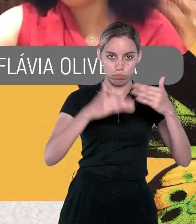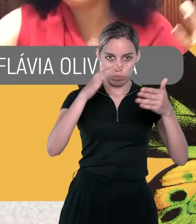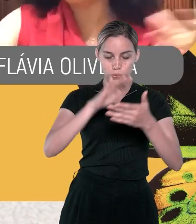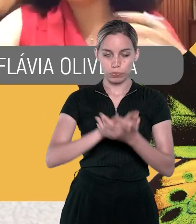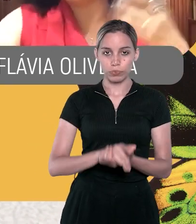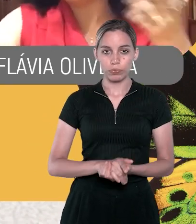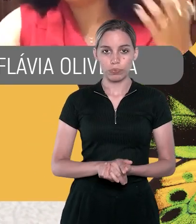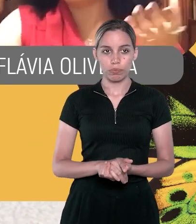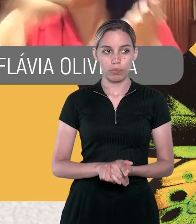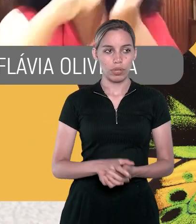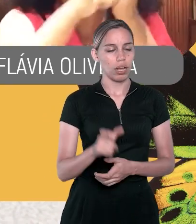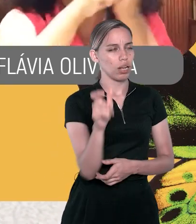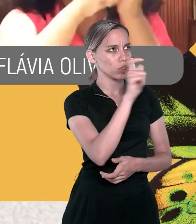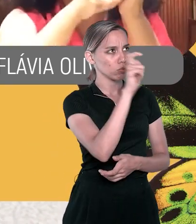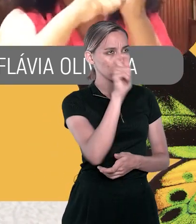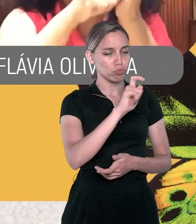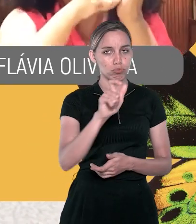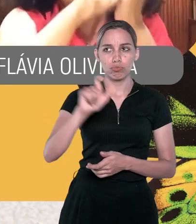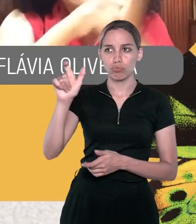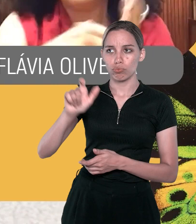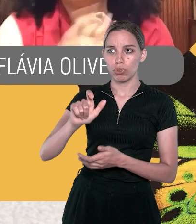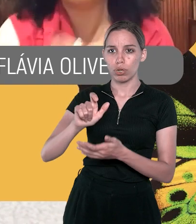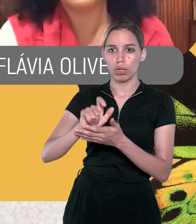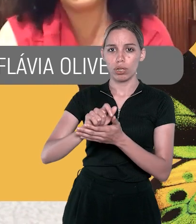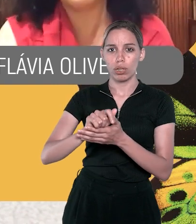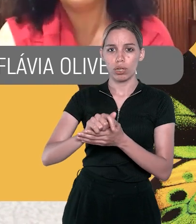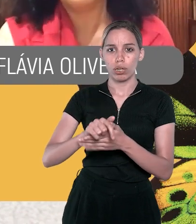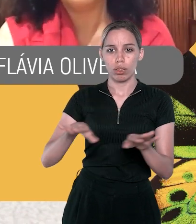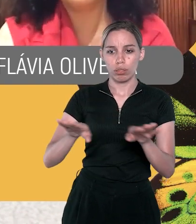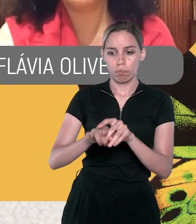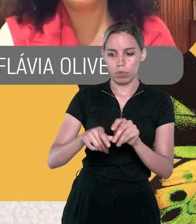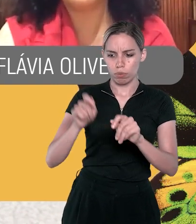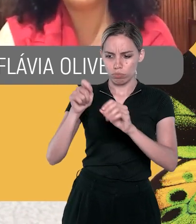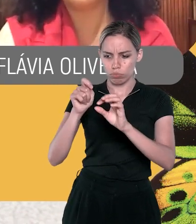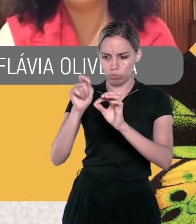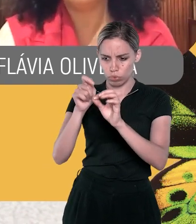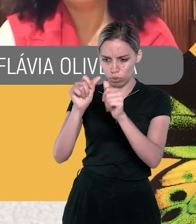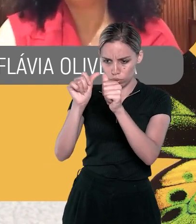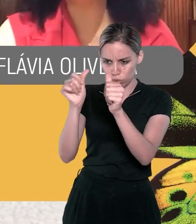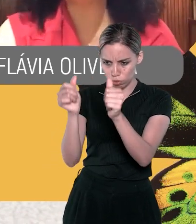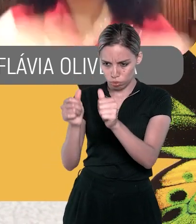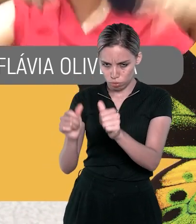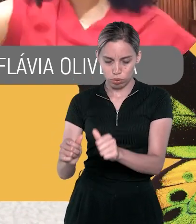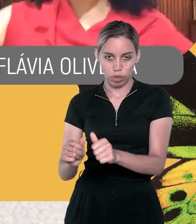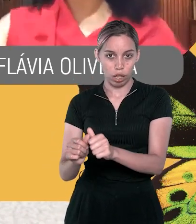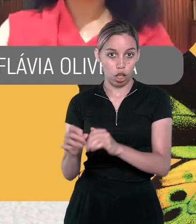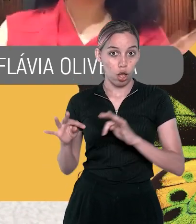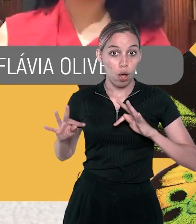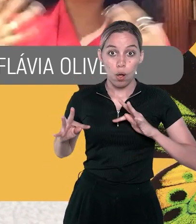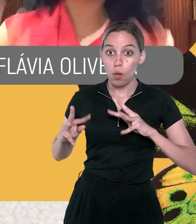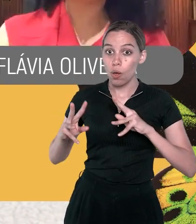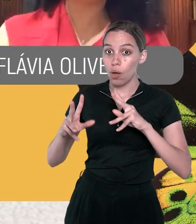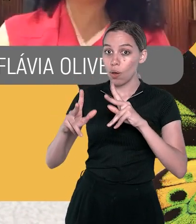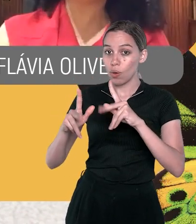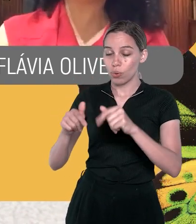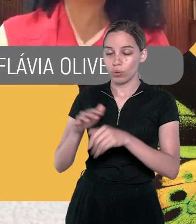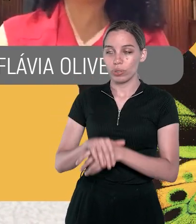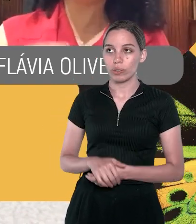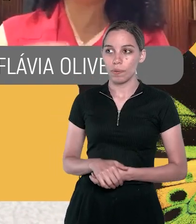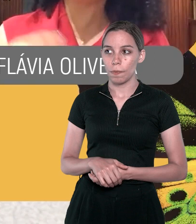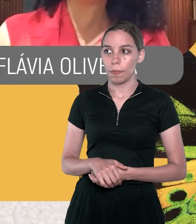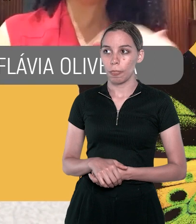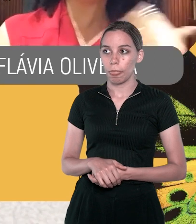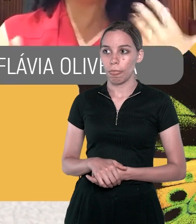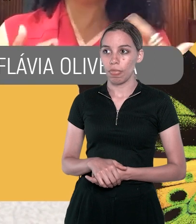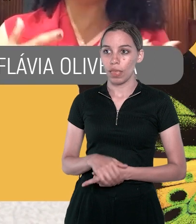As grafites, as pichações, os entalhes, né? Tudo era... É engraçado isso,